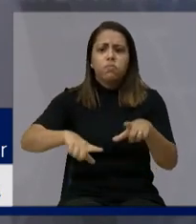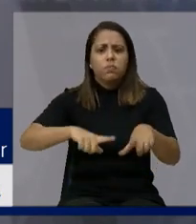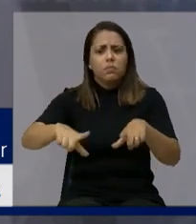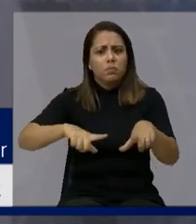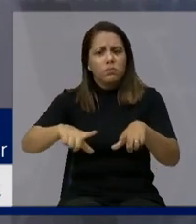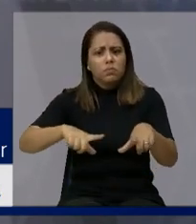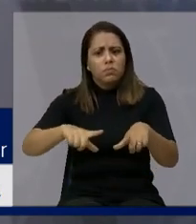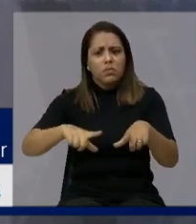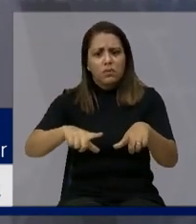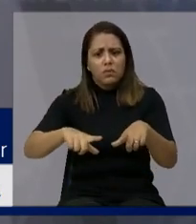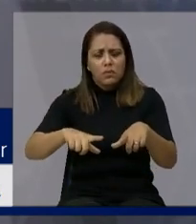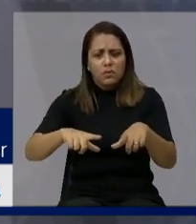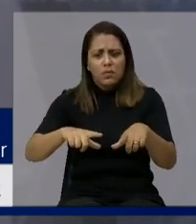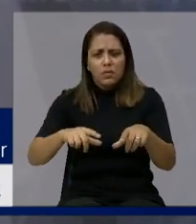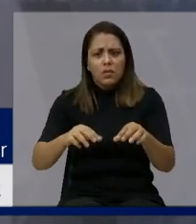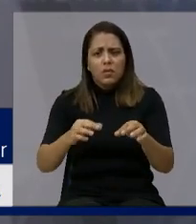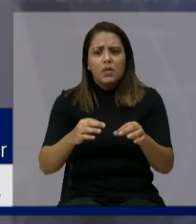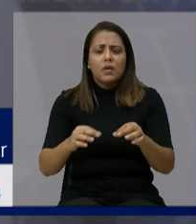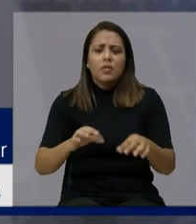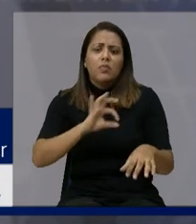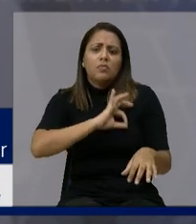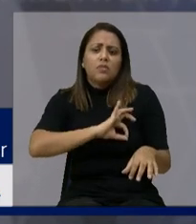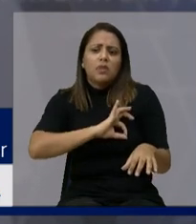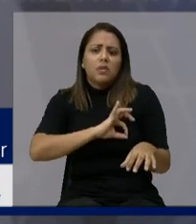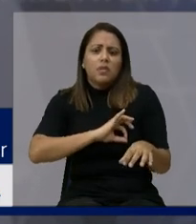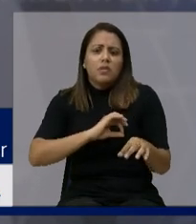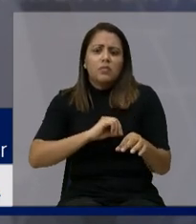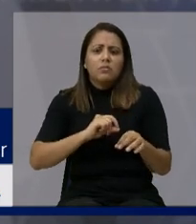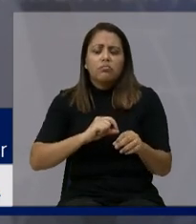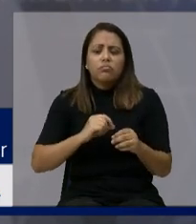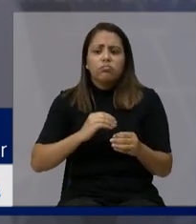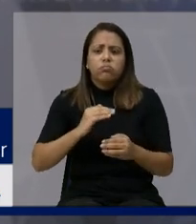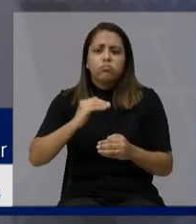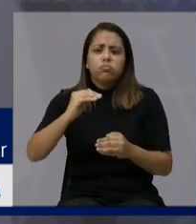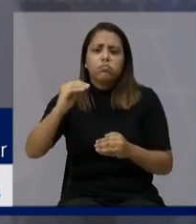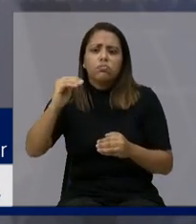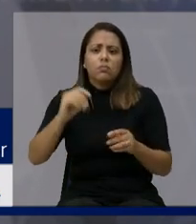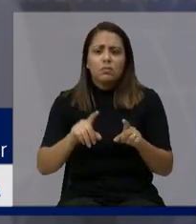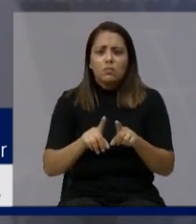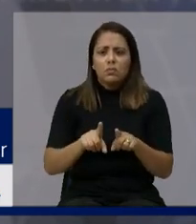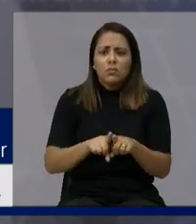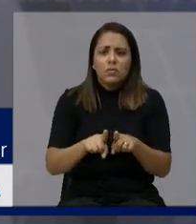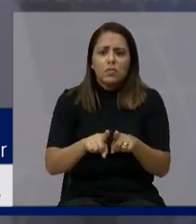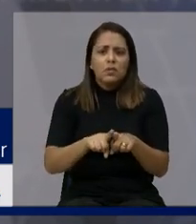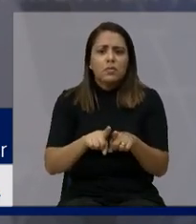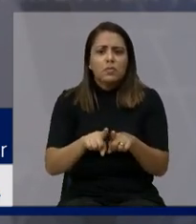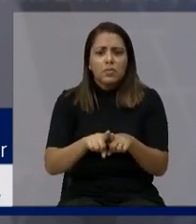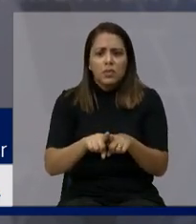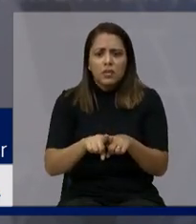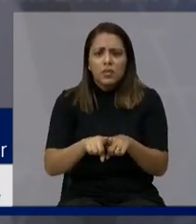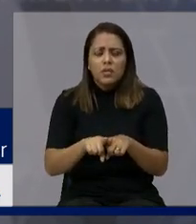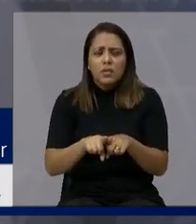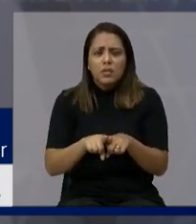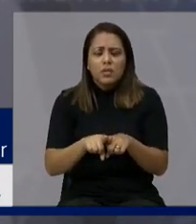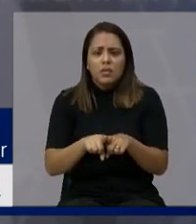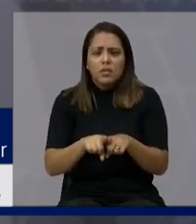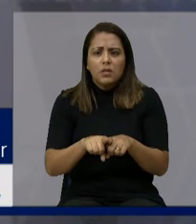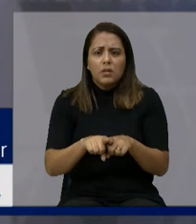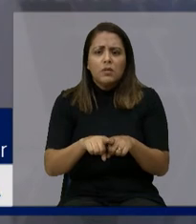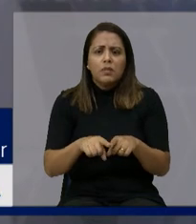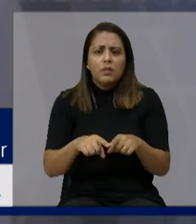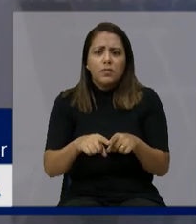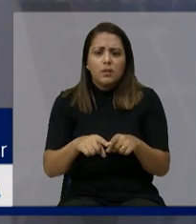que tiveram reajustes nos seus salários e ainda enfrentamos o possível novo aumento